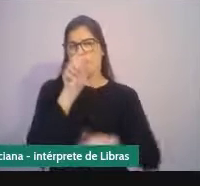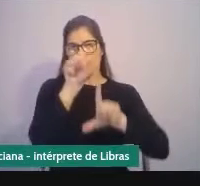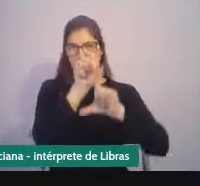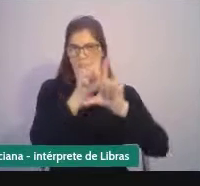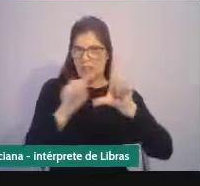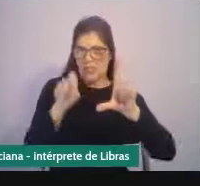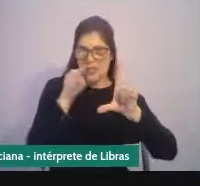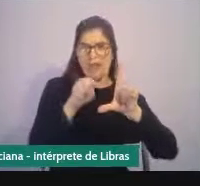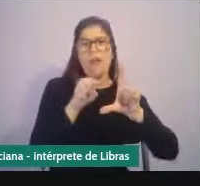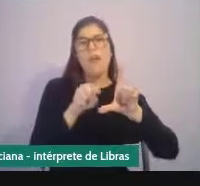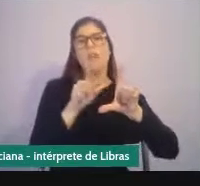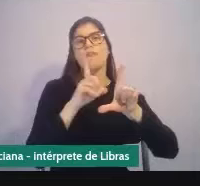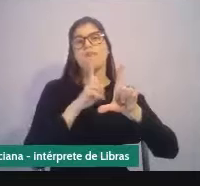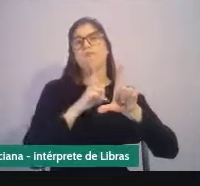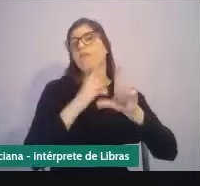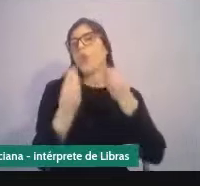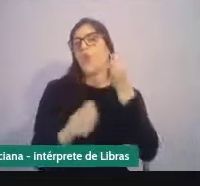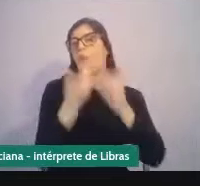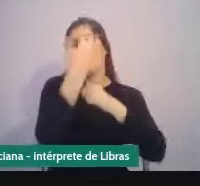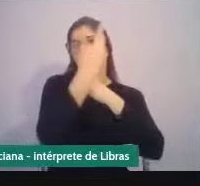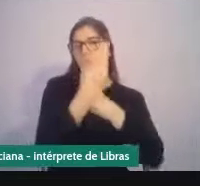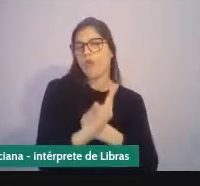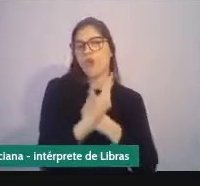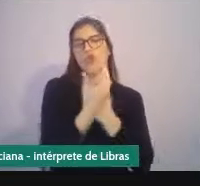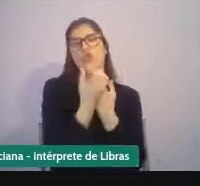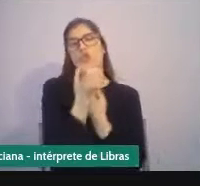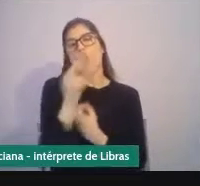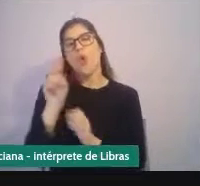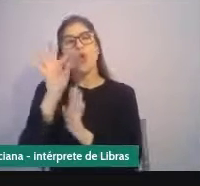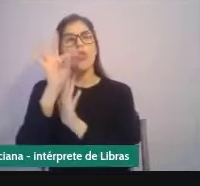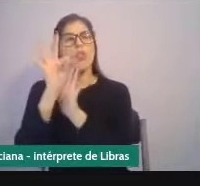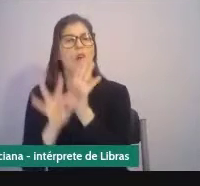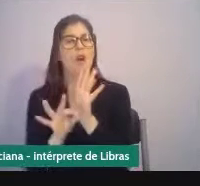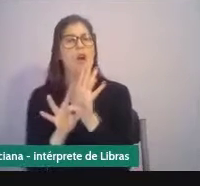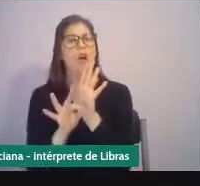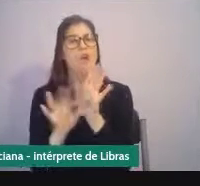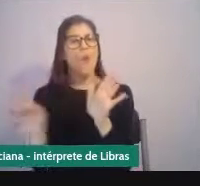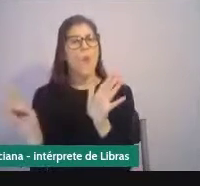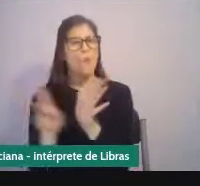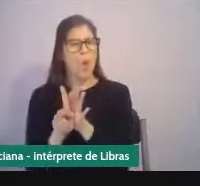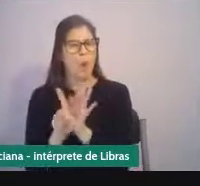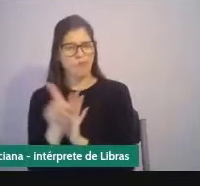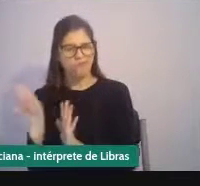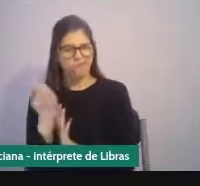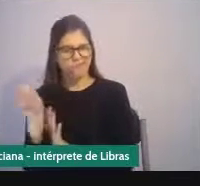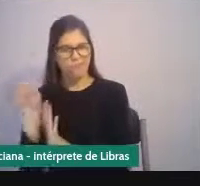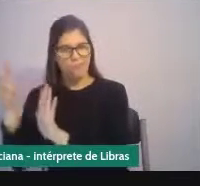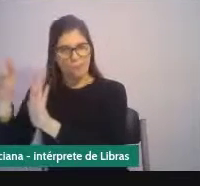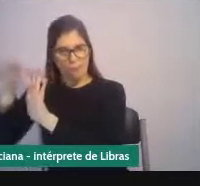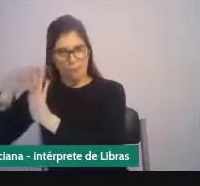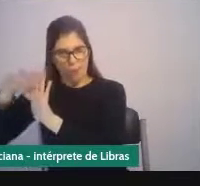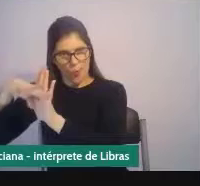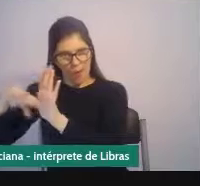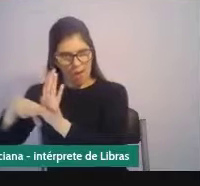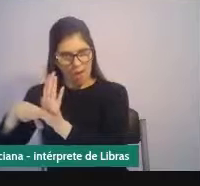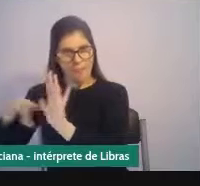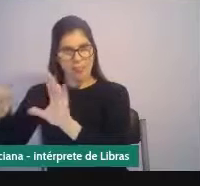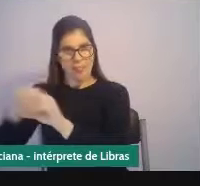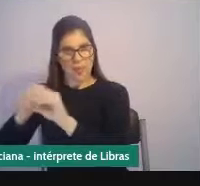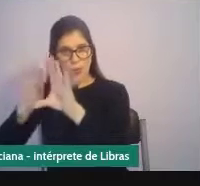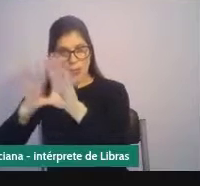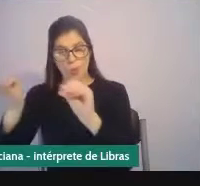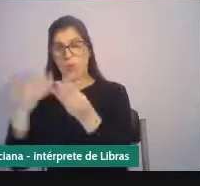aquele vídeo ou os textos que o programa oferece no ambiente aberto do Moodle podem